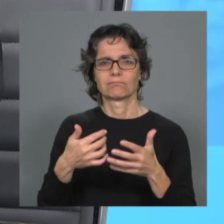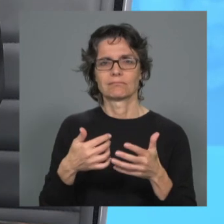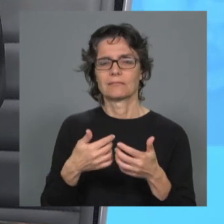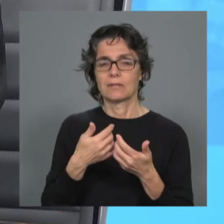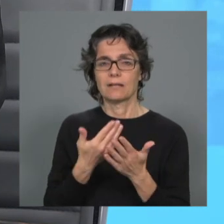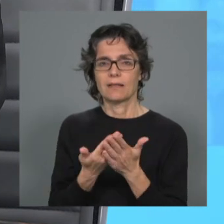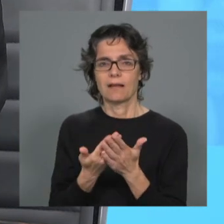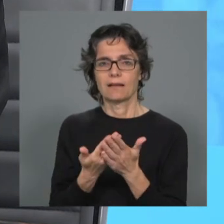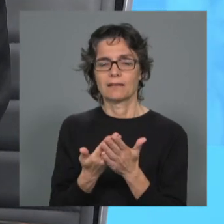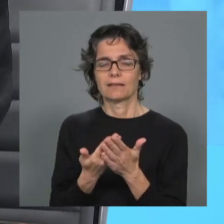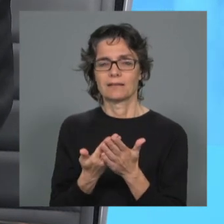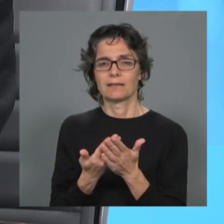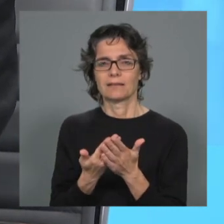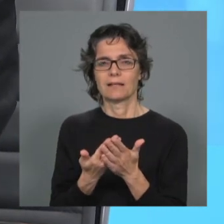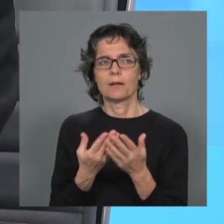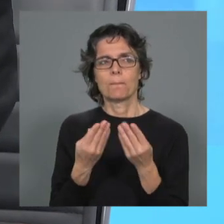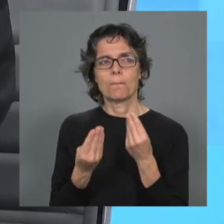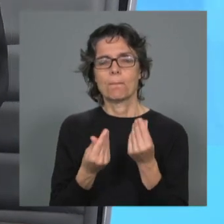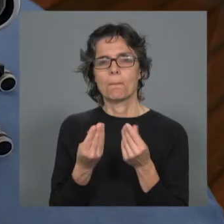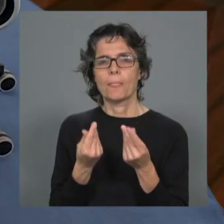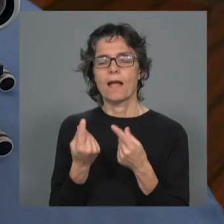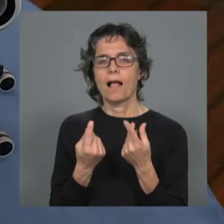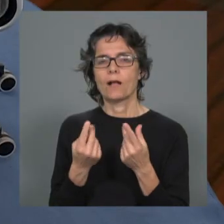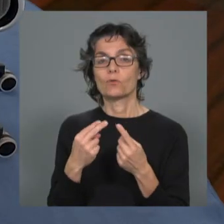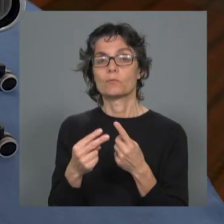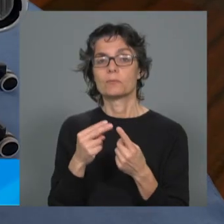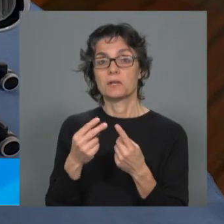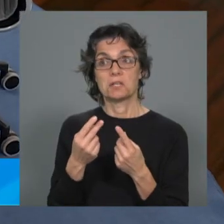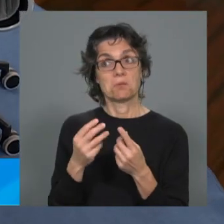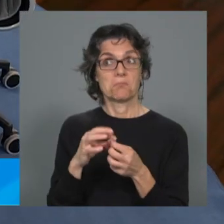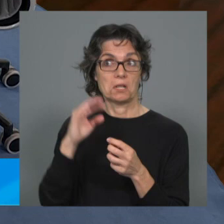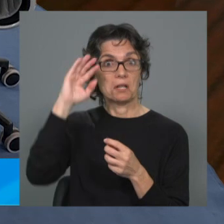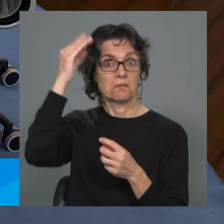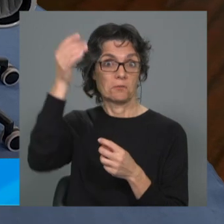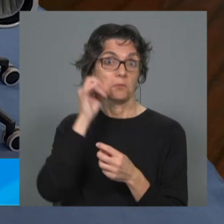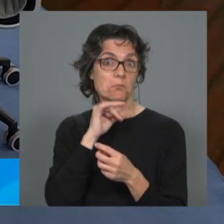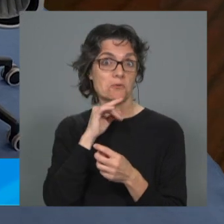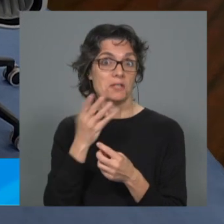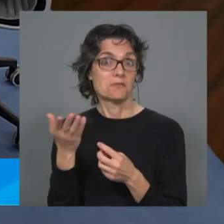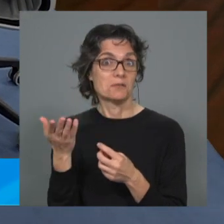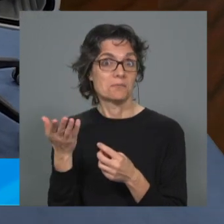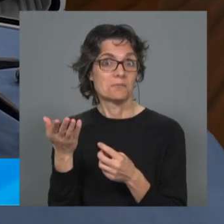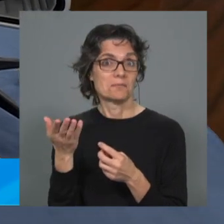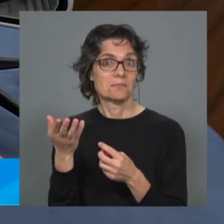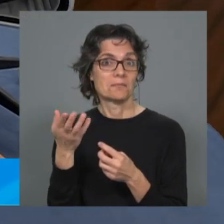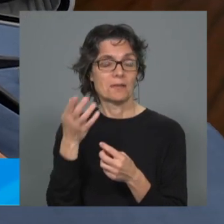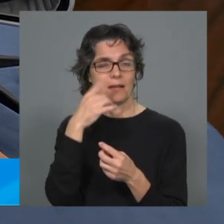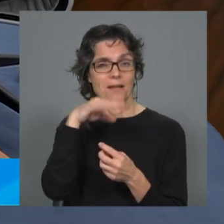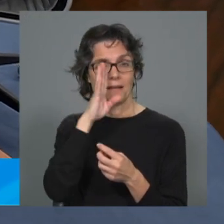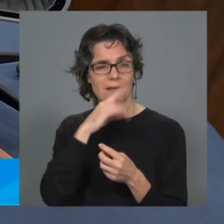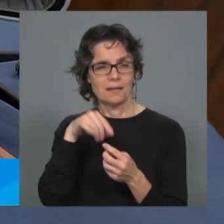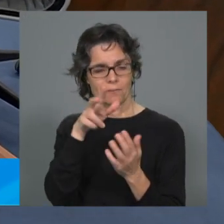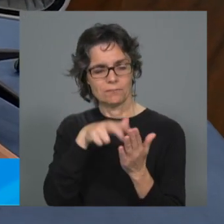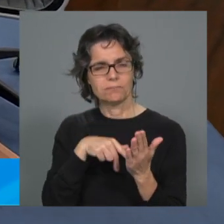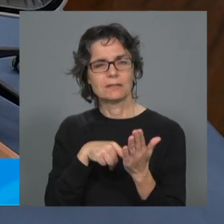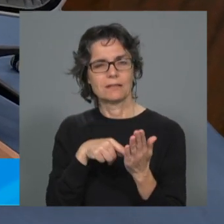partes. Há aqui uma espécie quase de perspectiva futura. Se nós lermos o texto, que não deve ser lido,